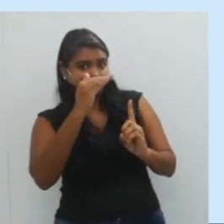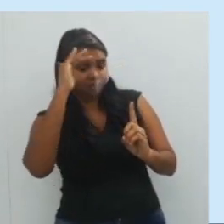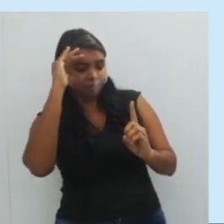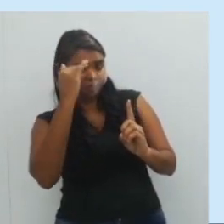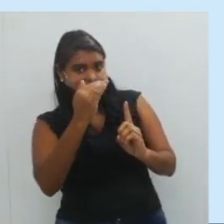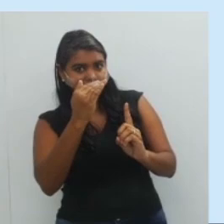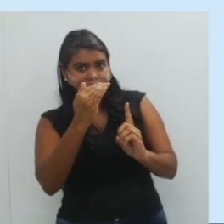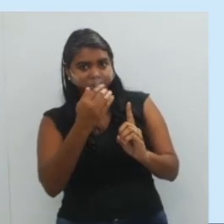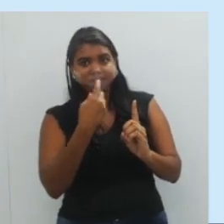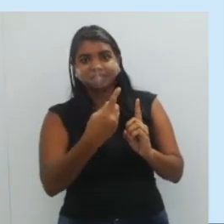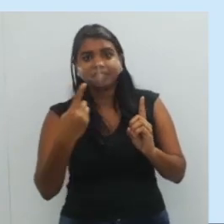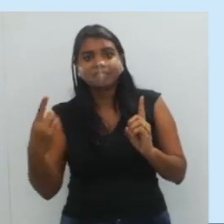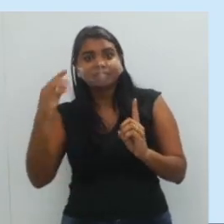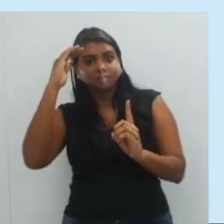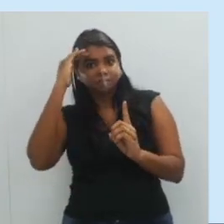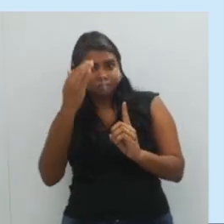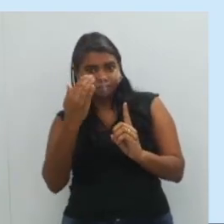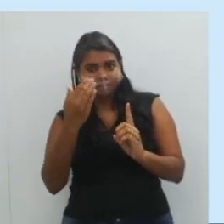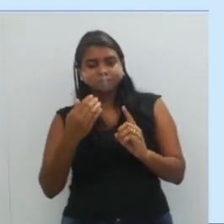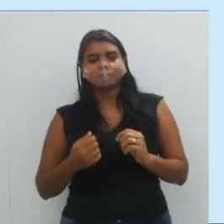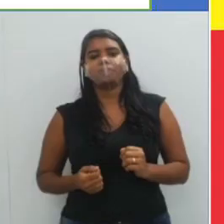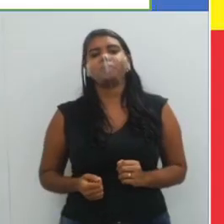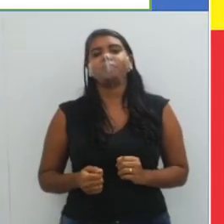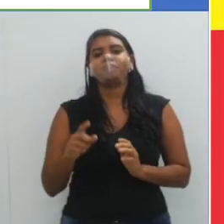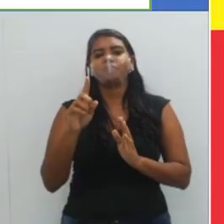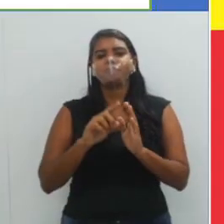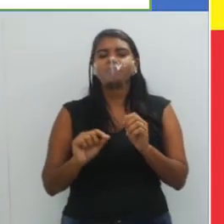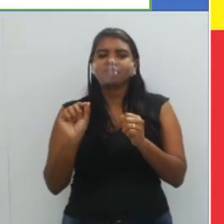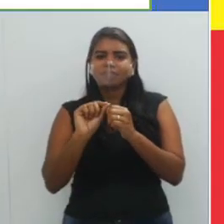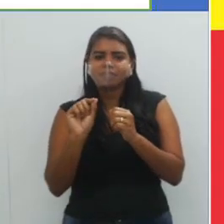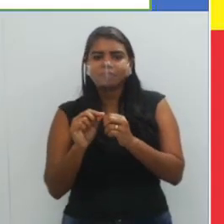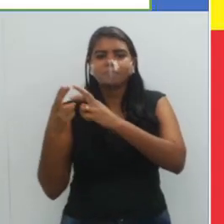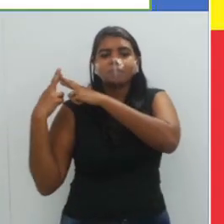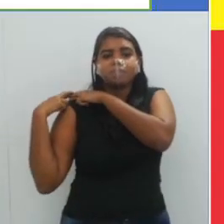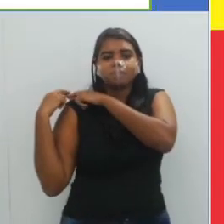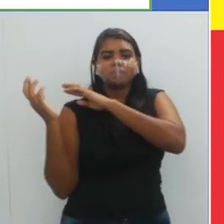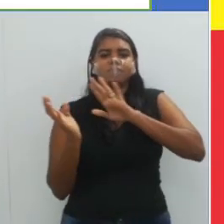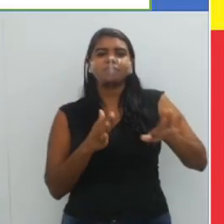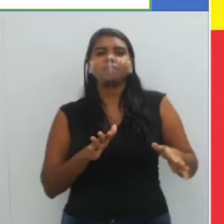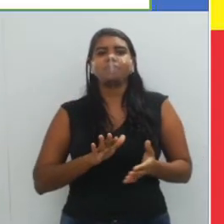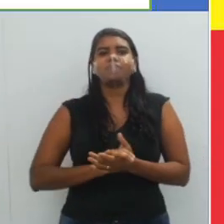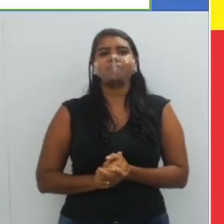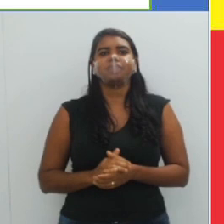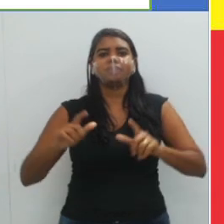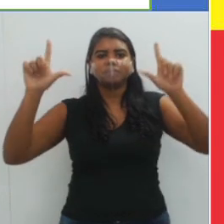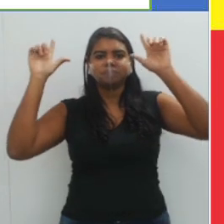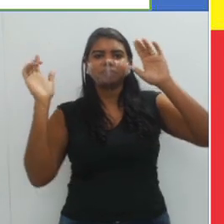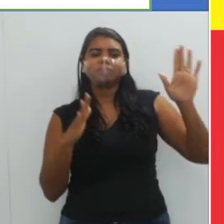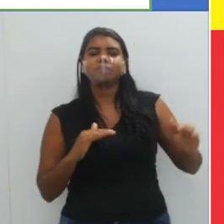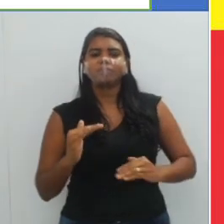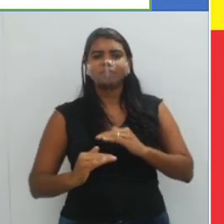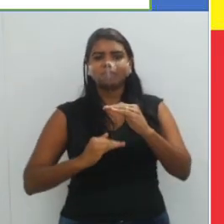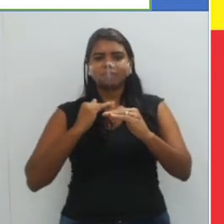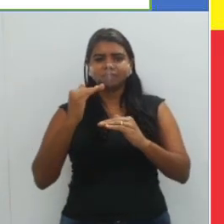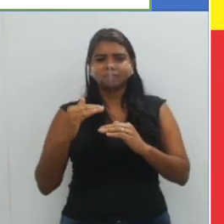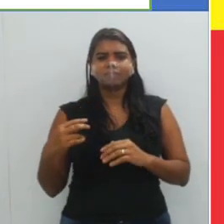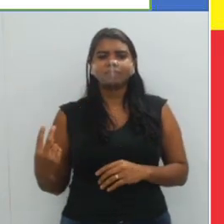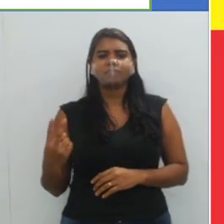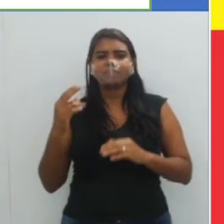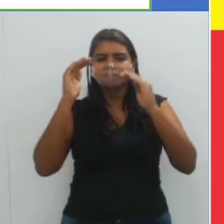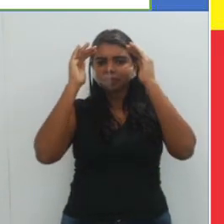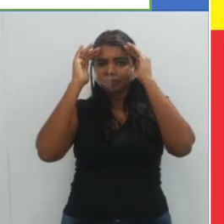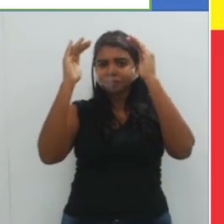seu direito, cada um tem o seu dever. Aqui nós temos o seguinte: o desenvolvimento dos valores